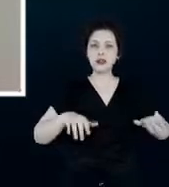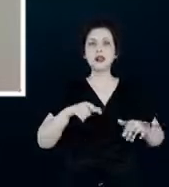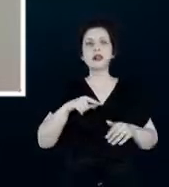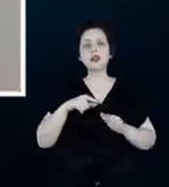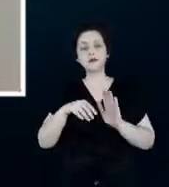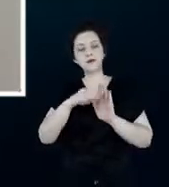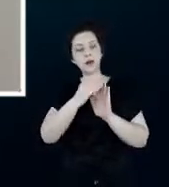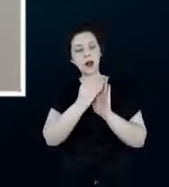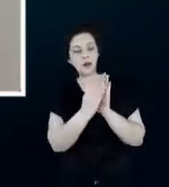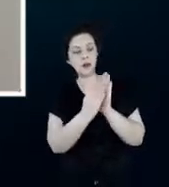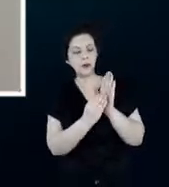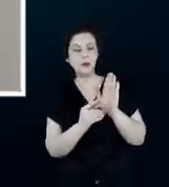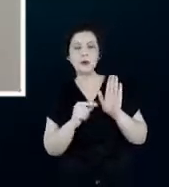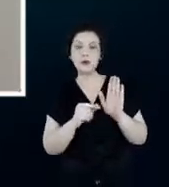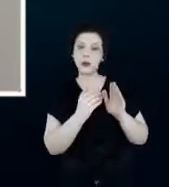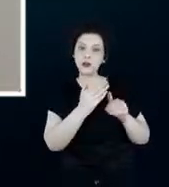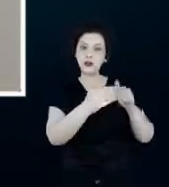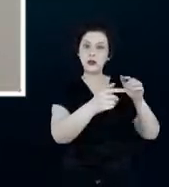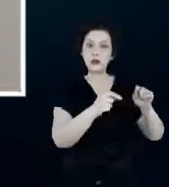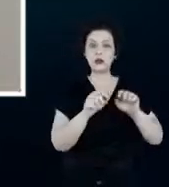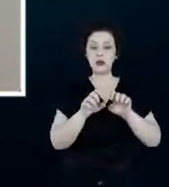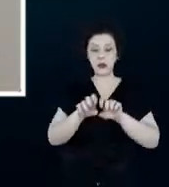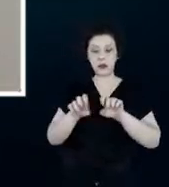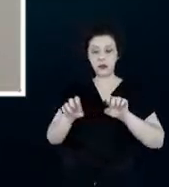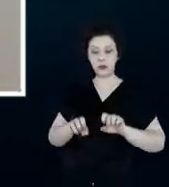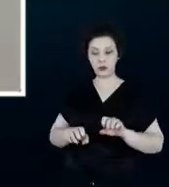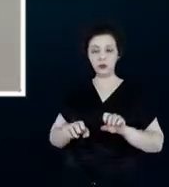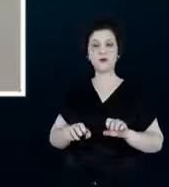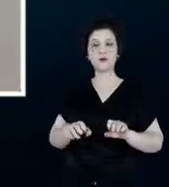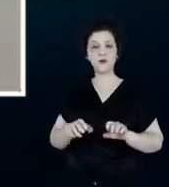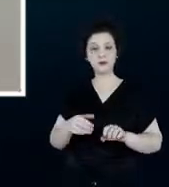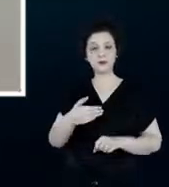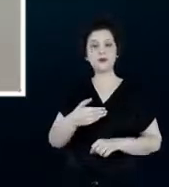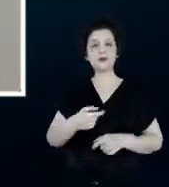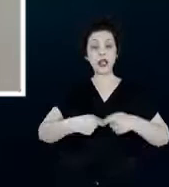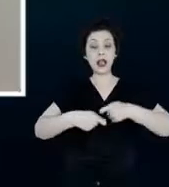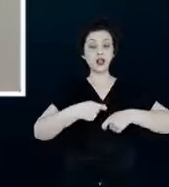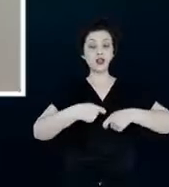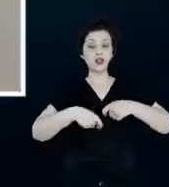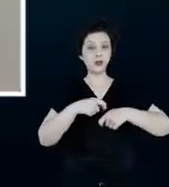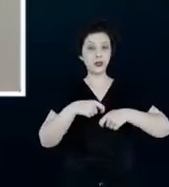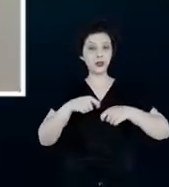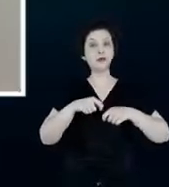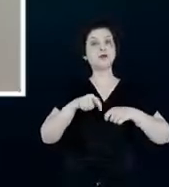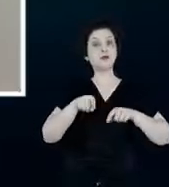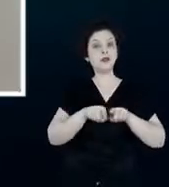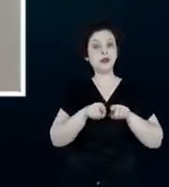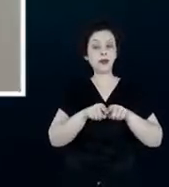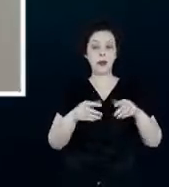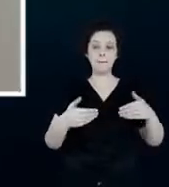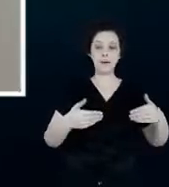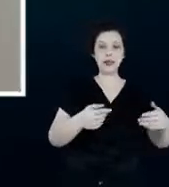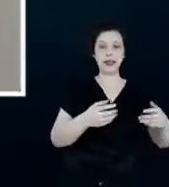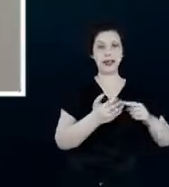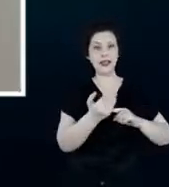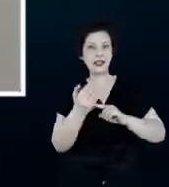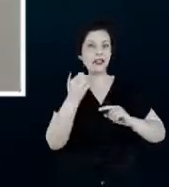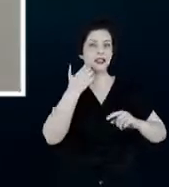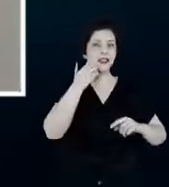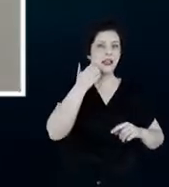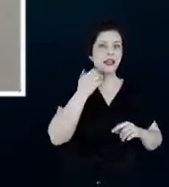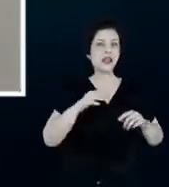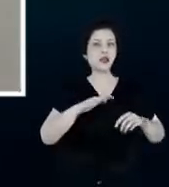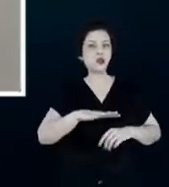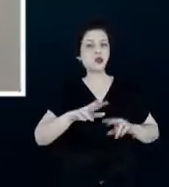modernização, que é o desenvolvimento de uma estrutura de governança com o Ministério de Ciência e Tecnologia, conjunta sobre inovação no